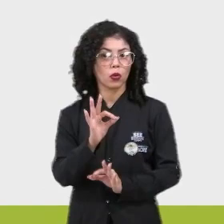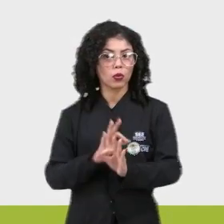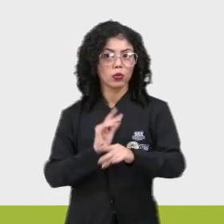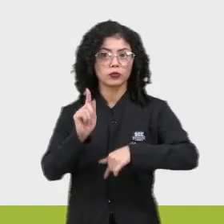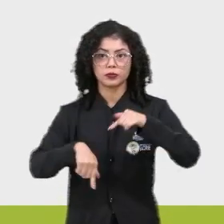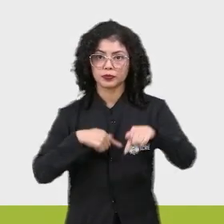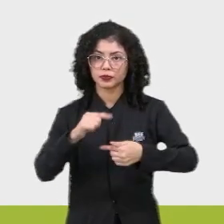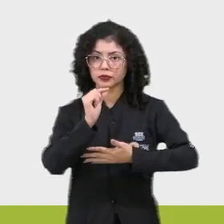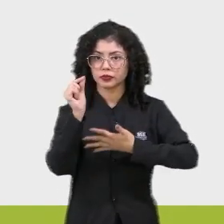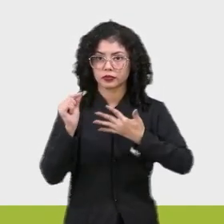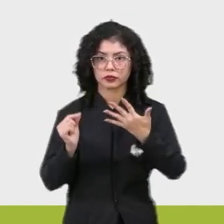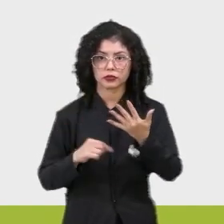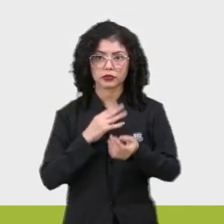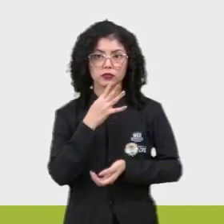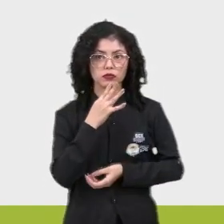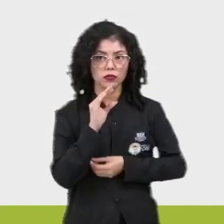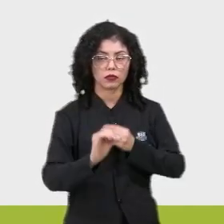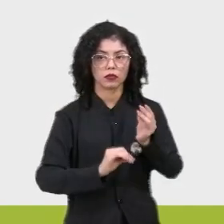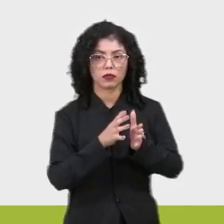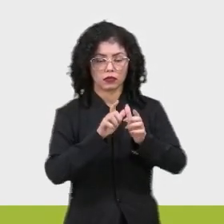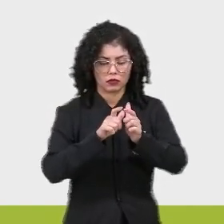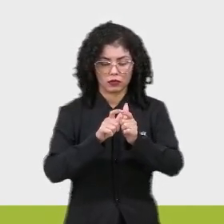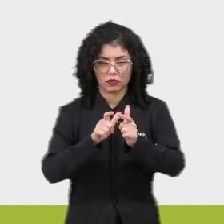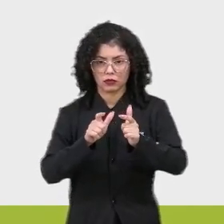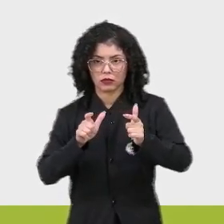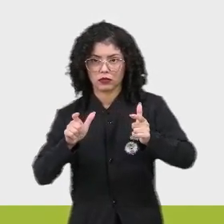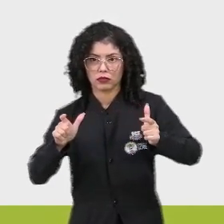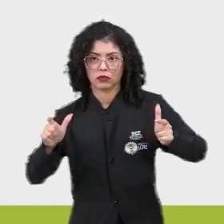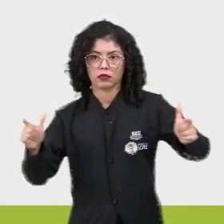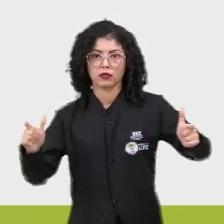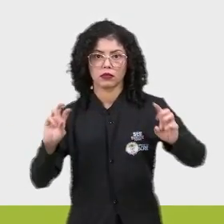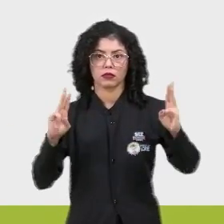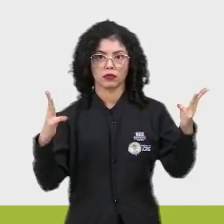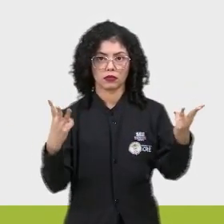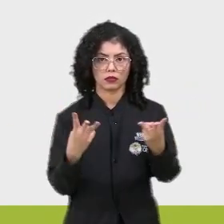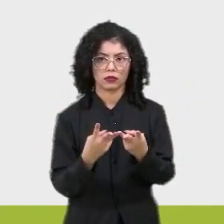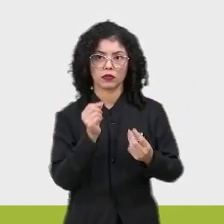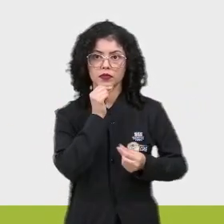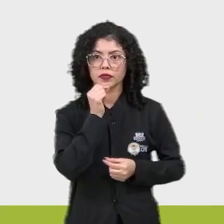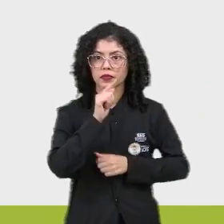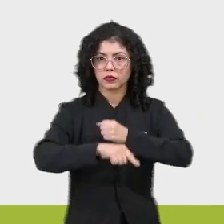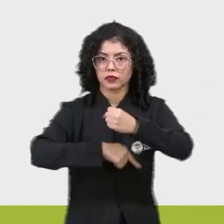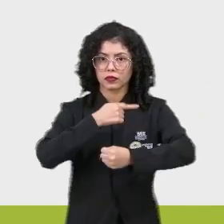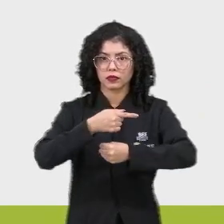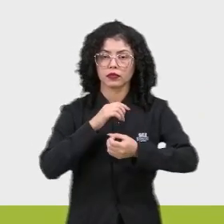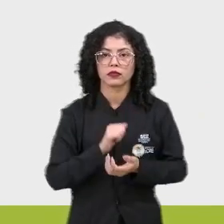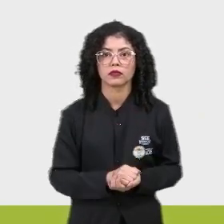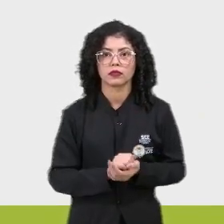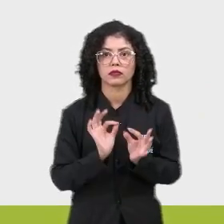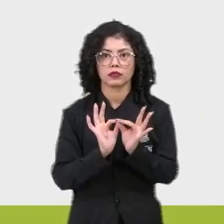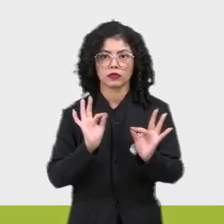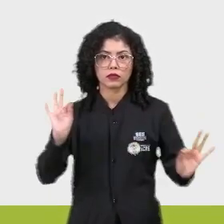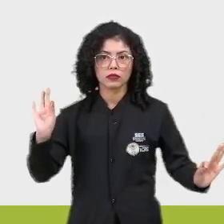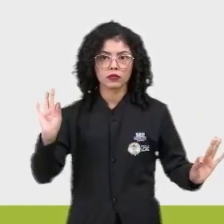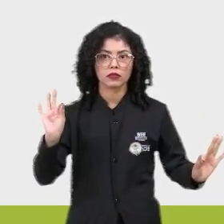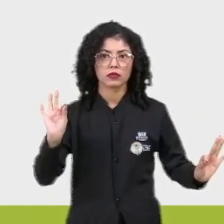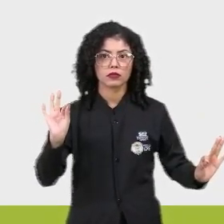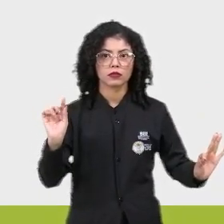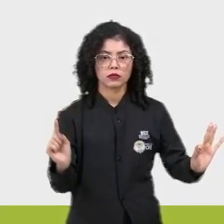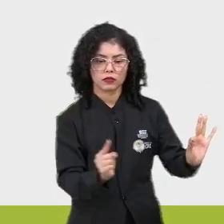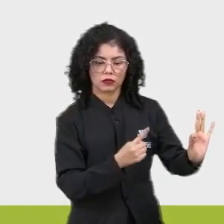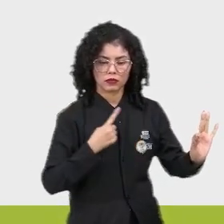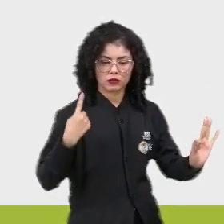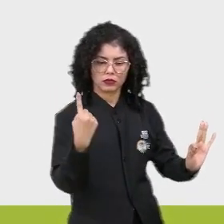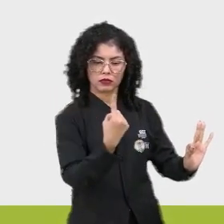os elementos químicos conhecidos em ordem crescente de suas massas atômicas por uma linha espiral